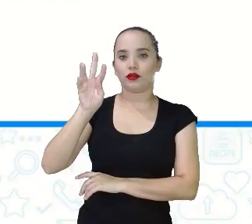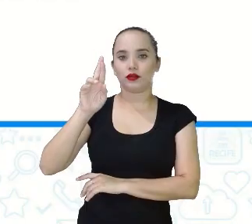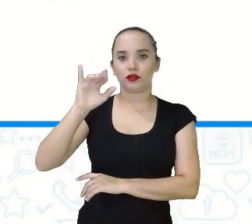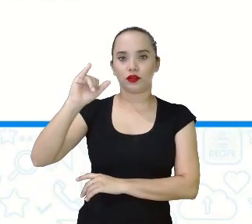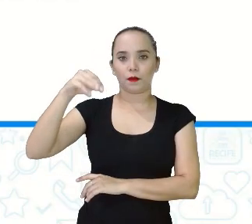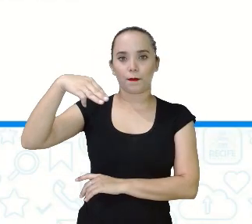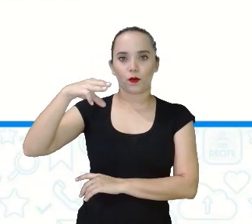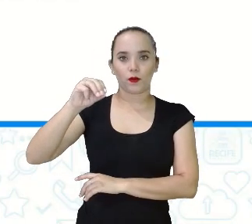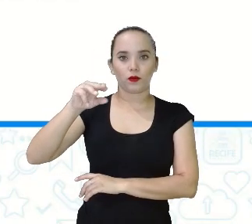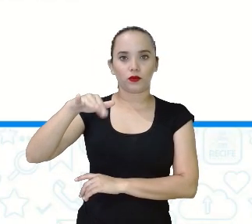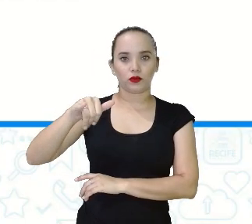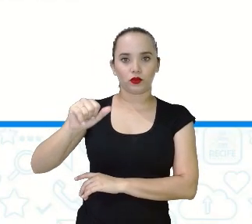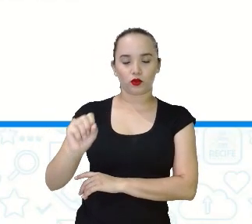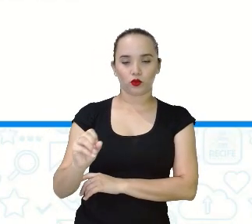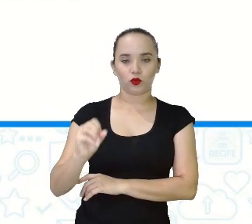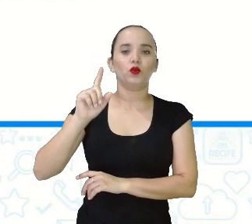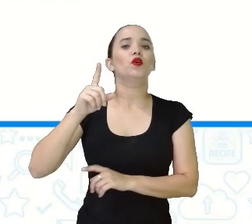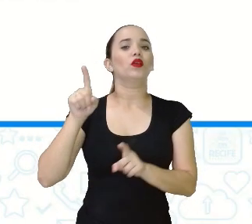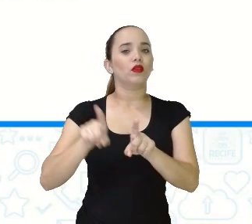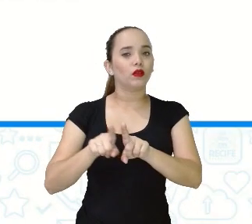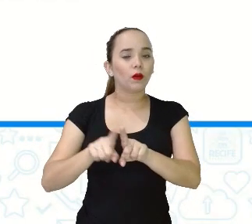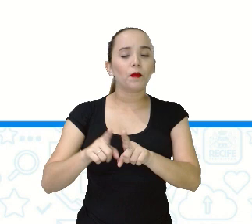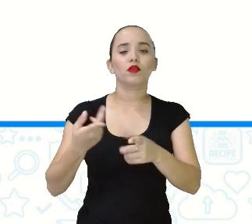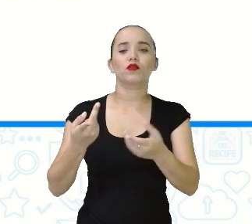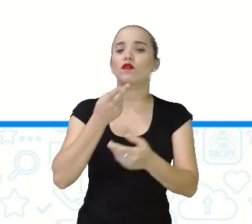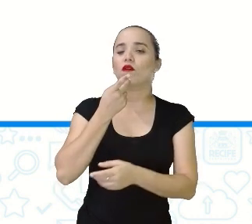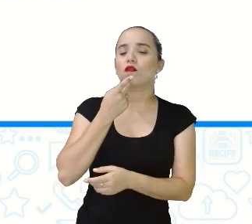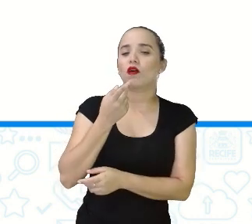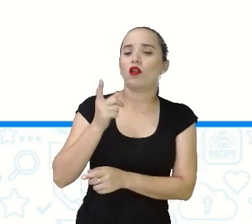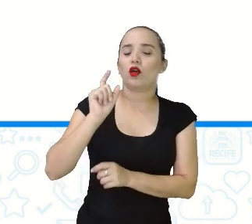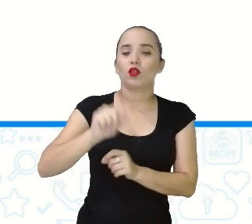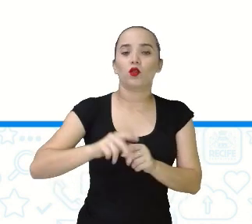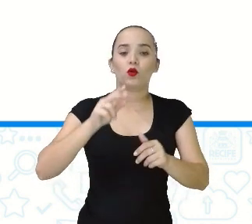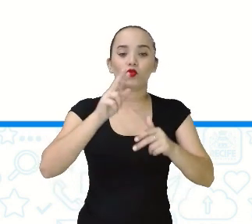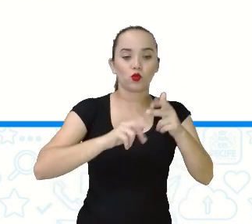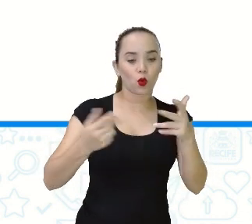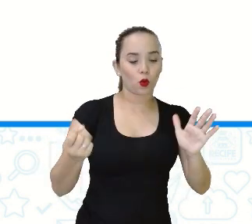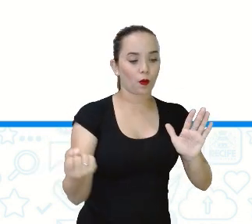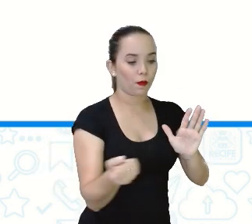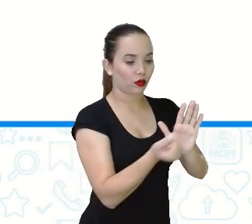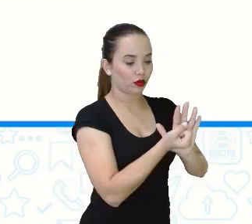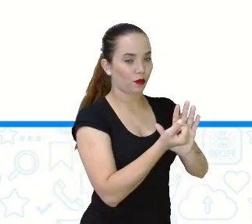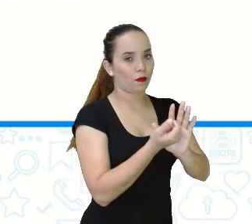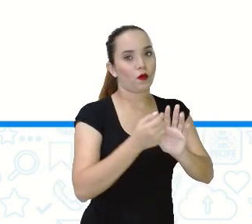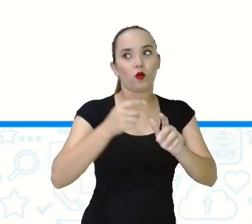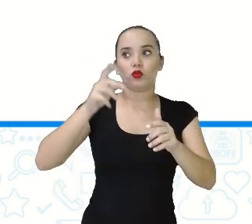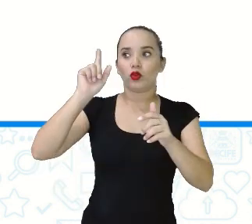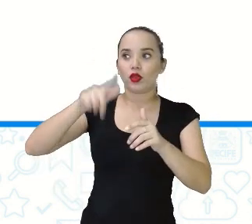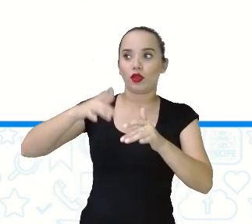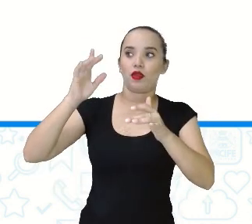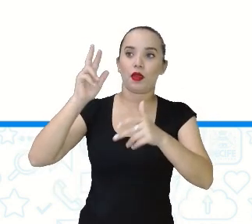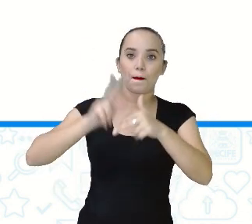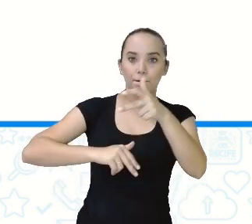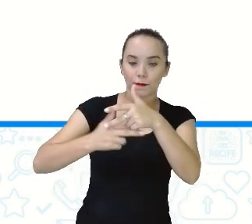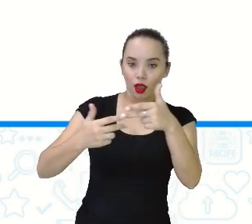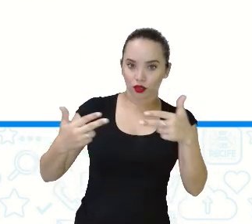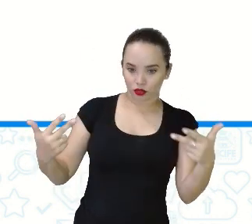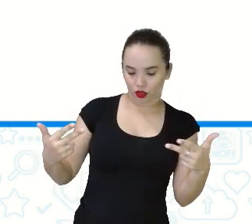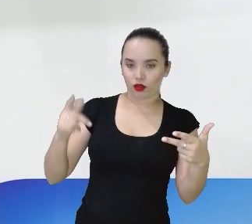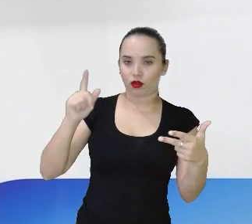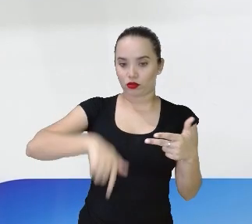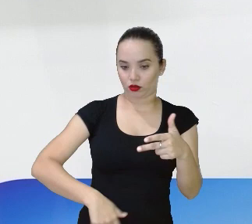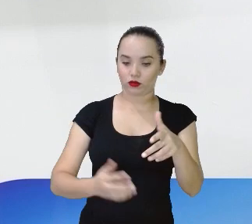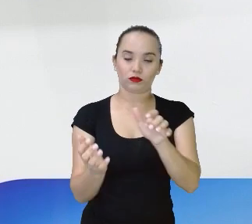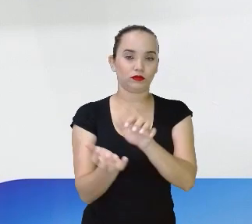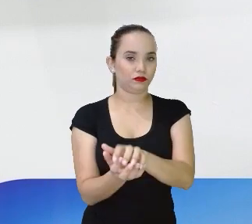patrimônio. E vamos falar dos patrimônios históricos material de Pernambuco. Então, esse será o